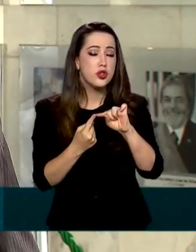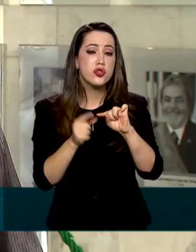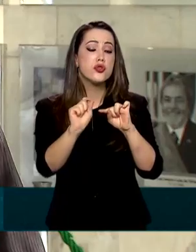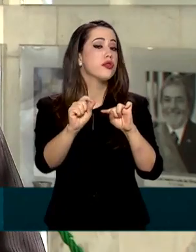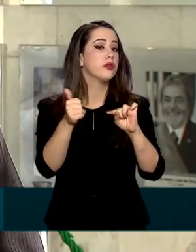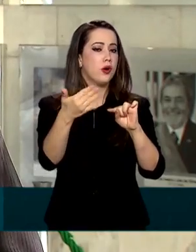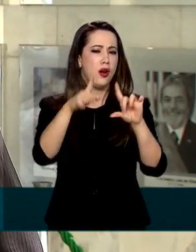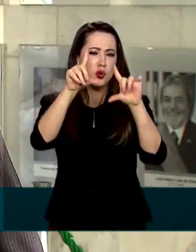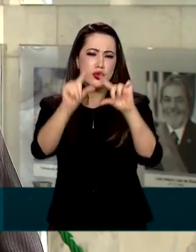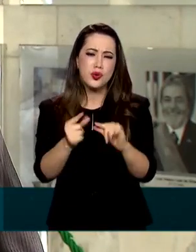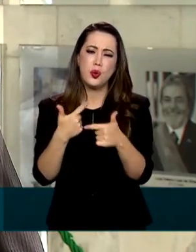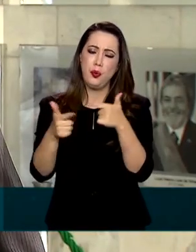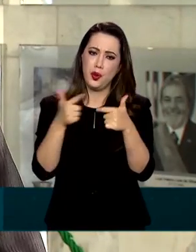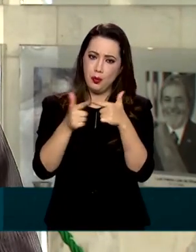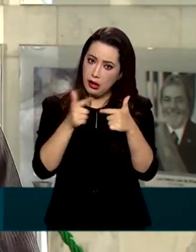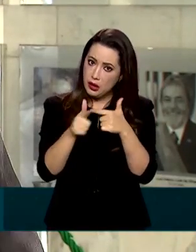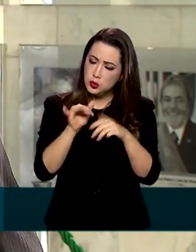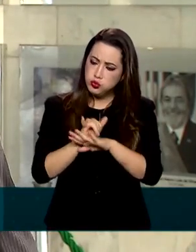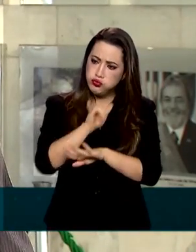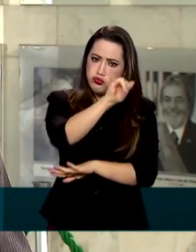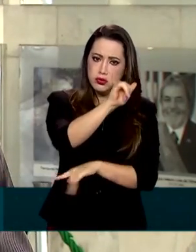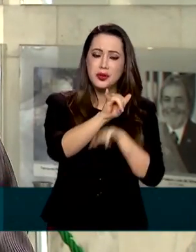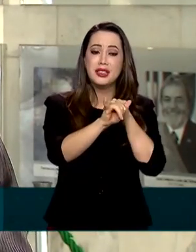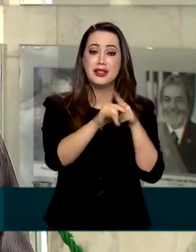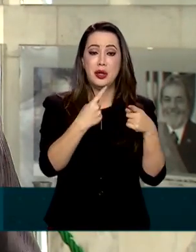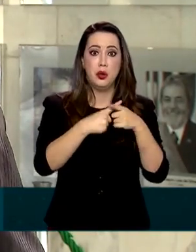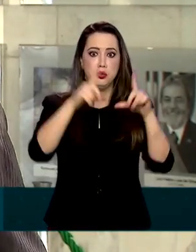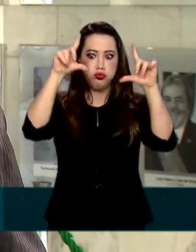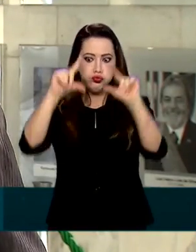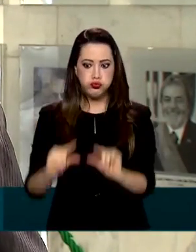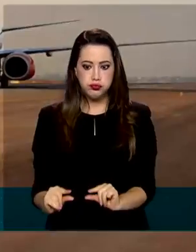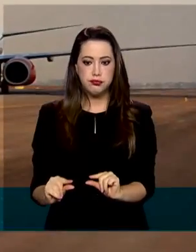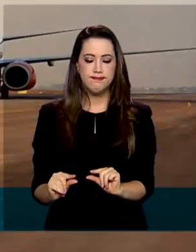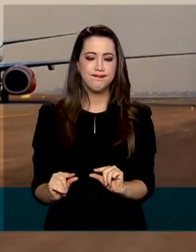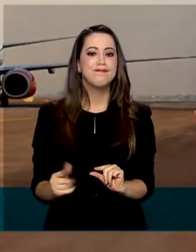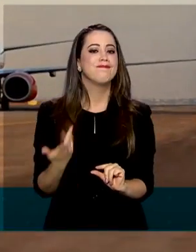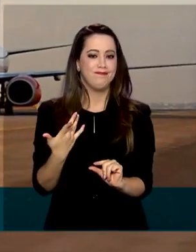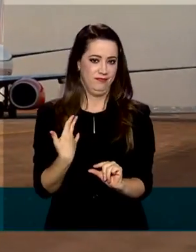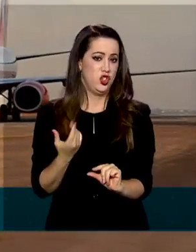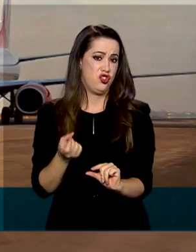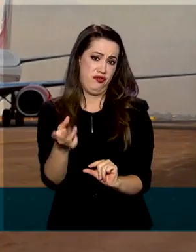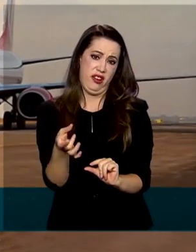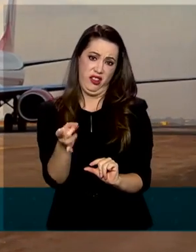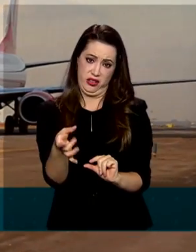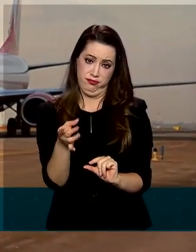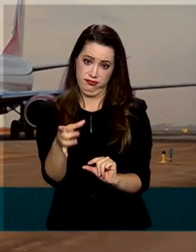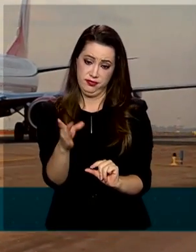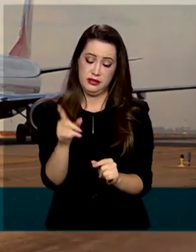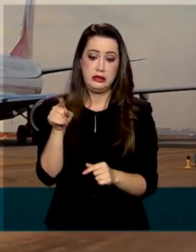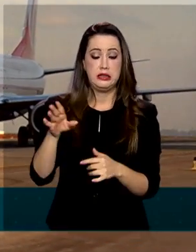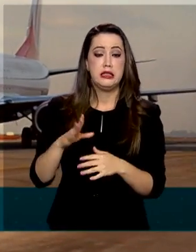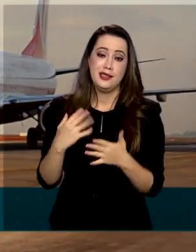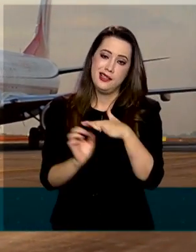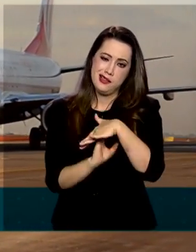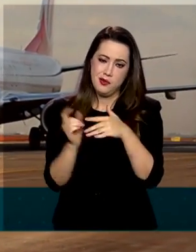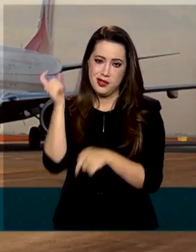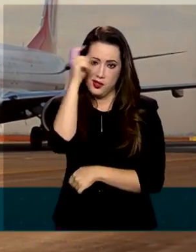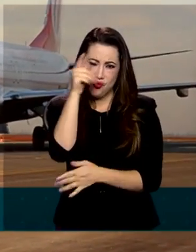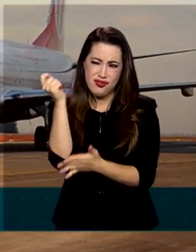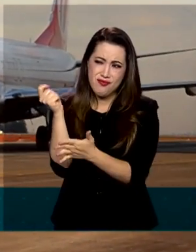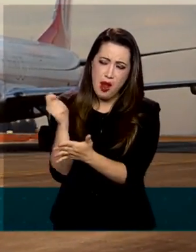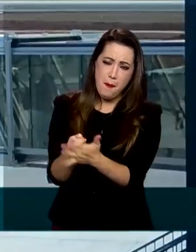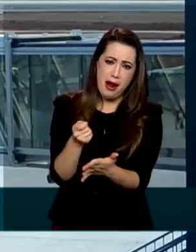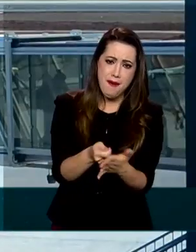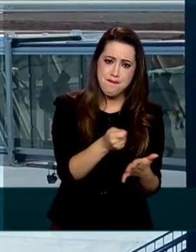efeitos da crise na aviação civil brasileira. O setor sofreu queda brusca na demanda. As empresas têm enfrentado dificuldades para honrar os